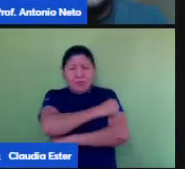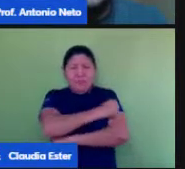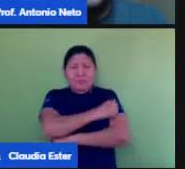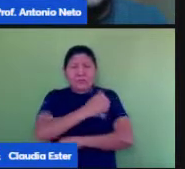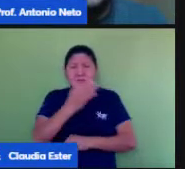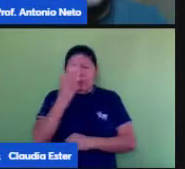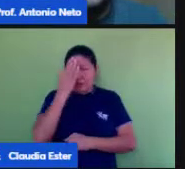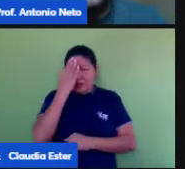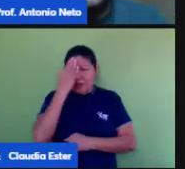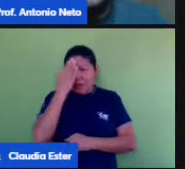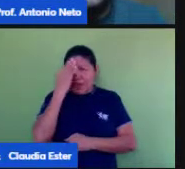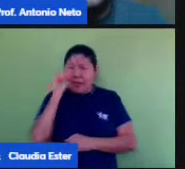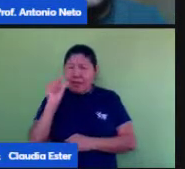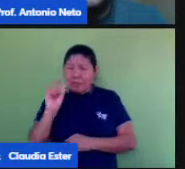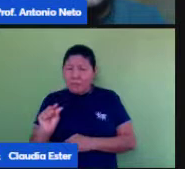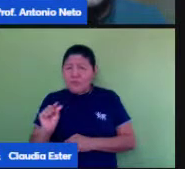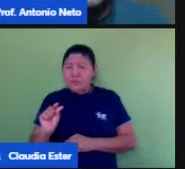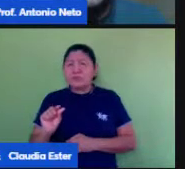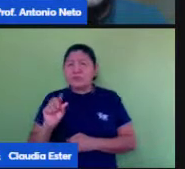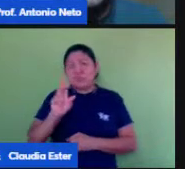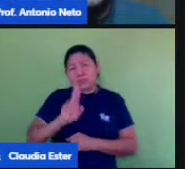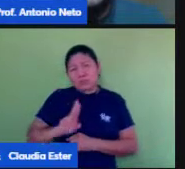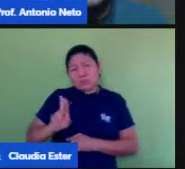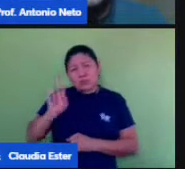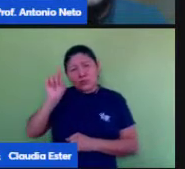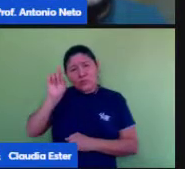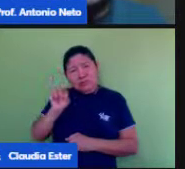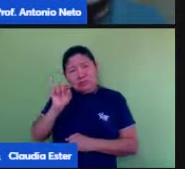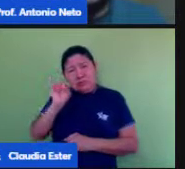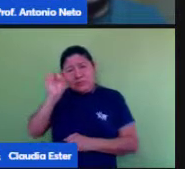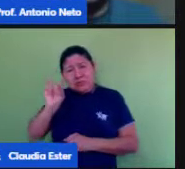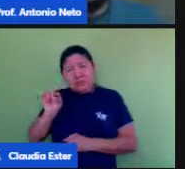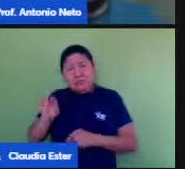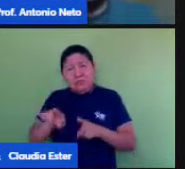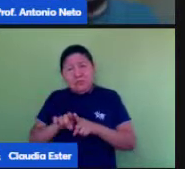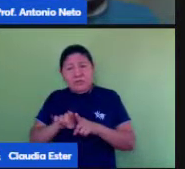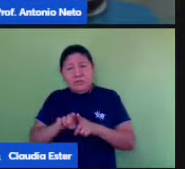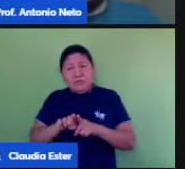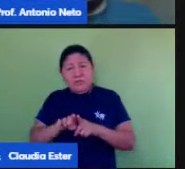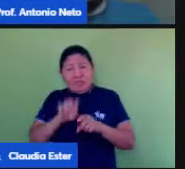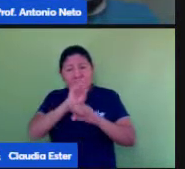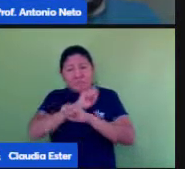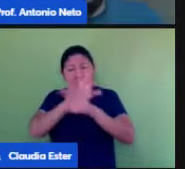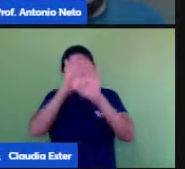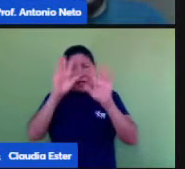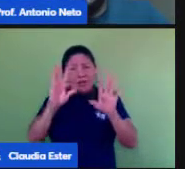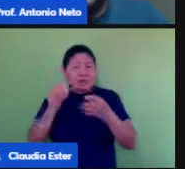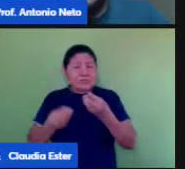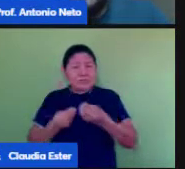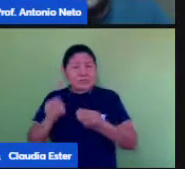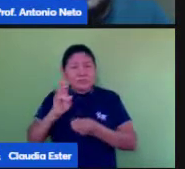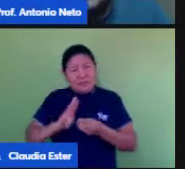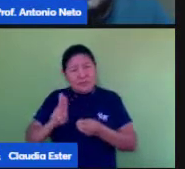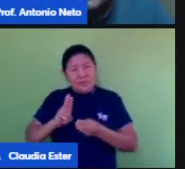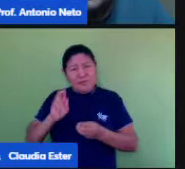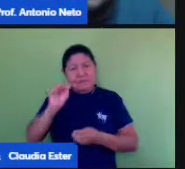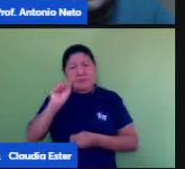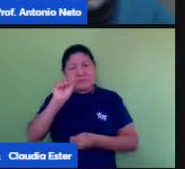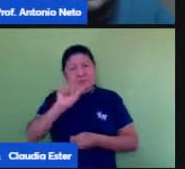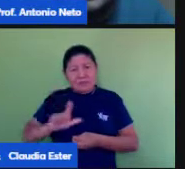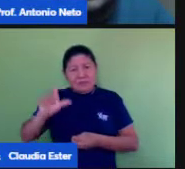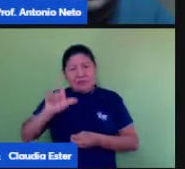à escrita, ao uso de acentos, assim como entender como é a composição de um poema, que é o exemplo da